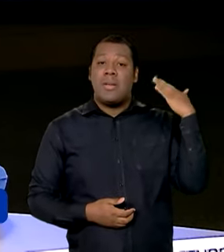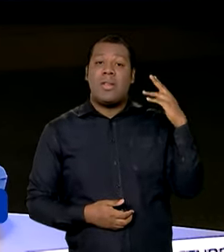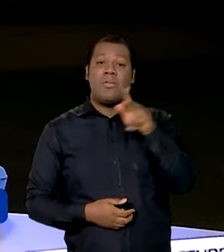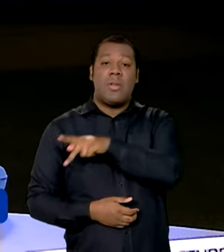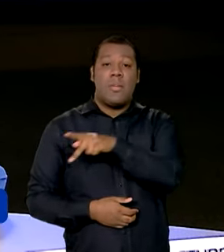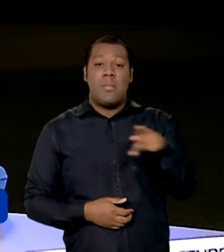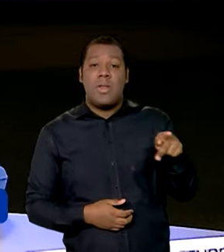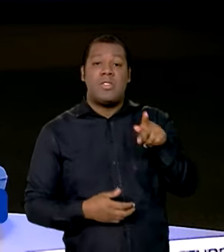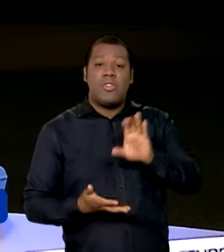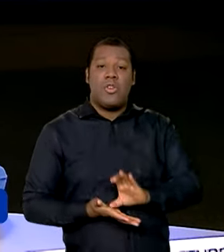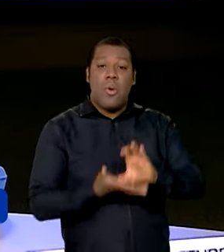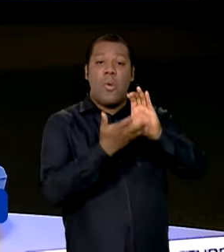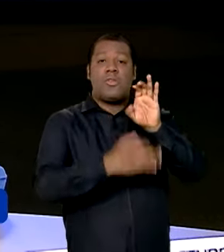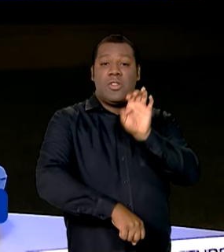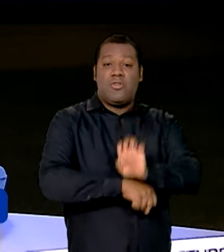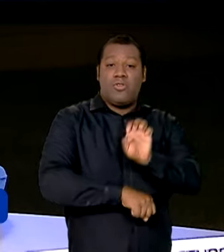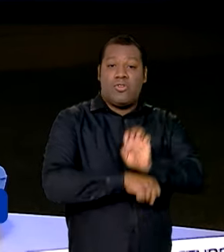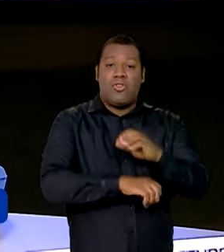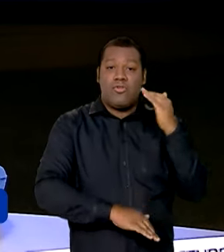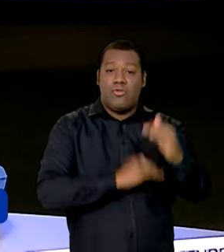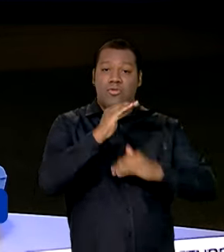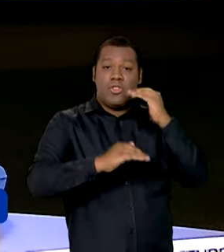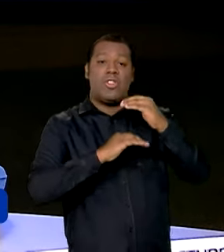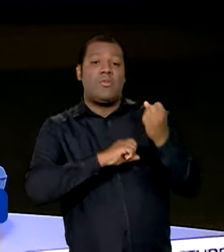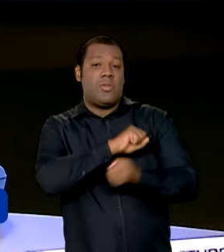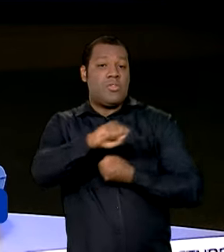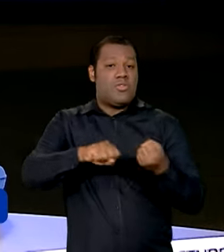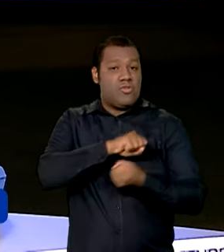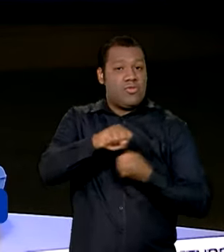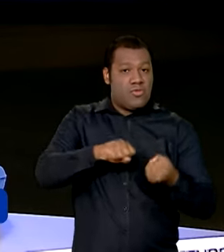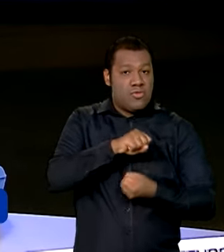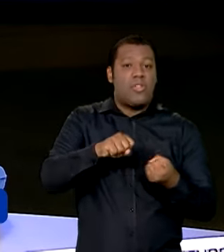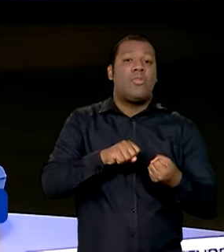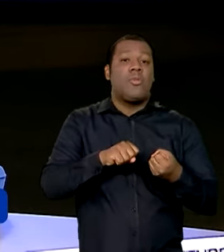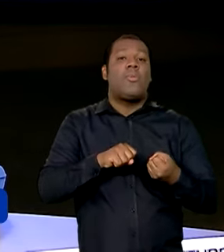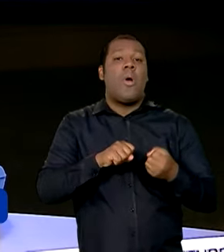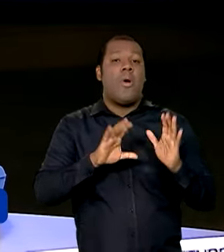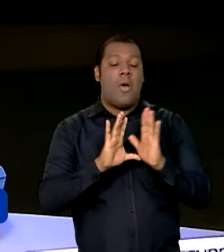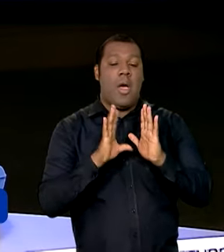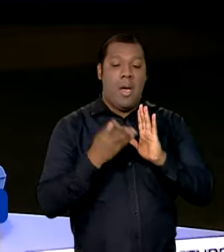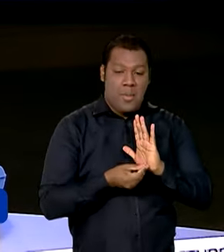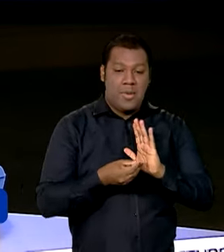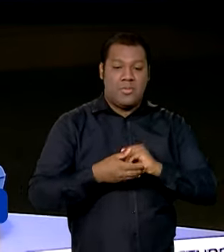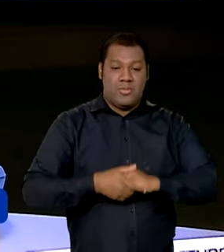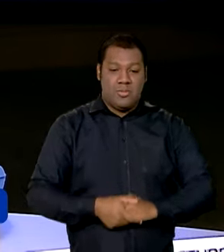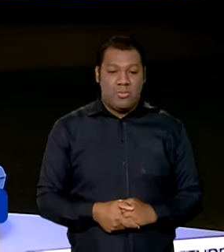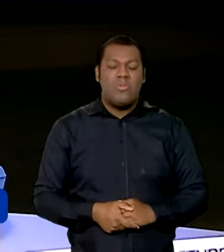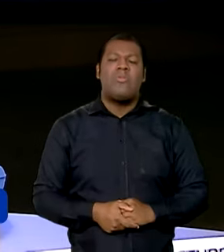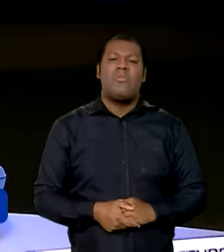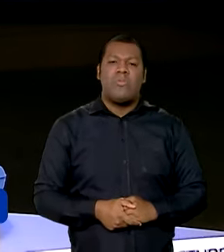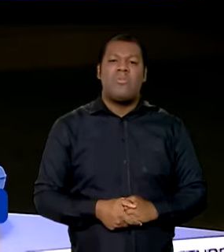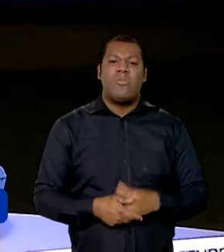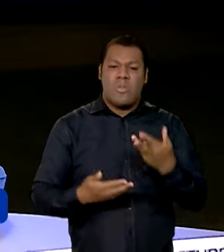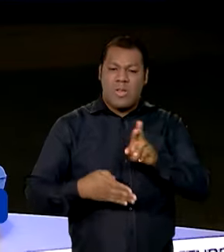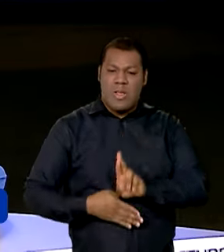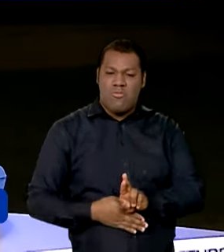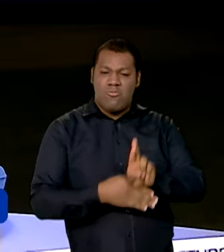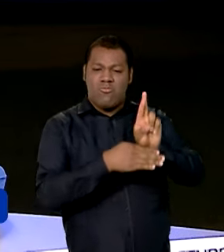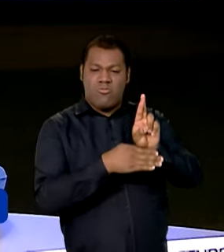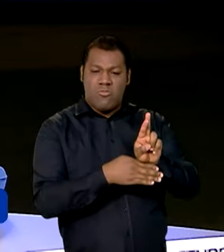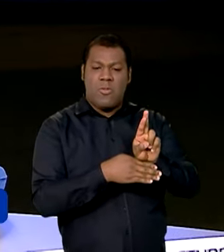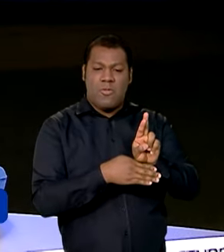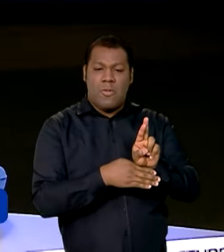interestadual de desenvolvimento sustentável da Amazônia Legal e sempre atuou aí fortemente